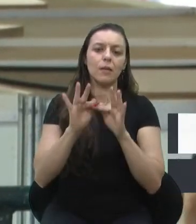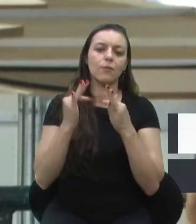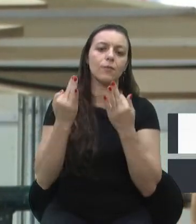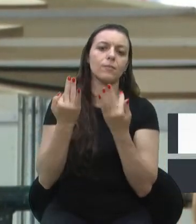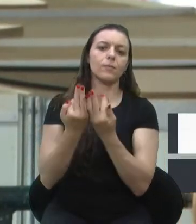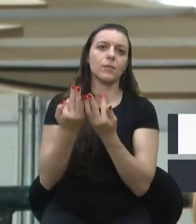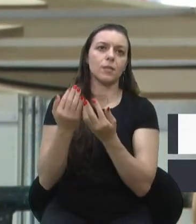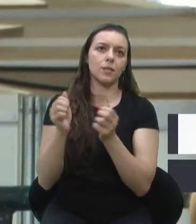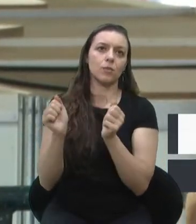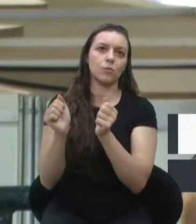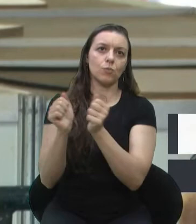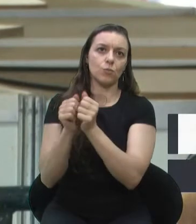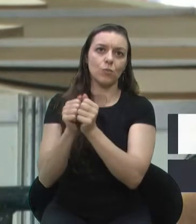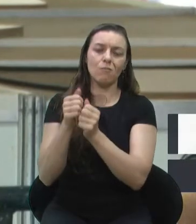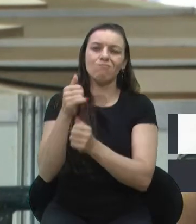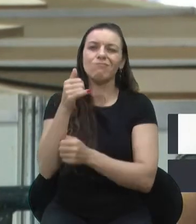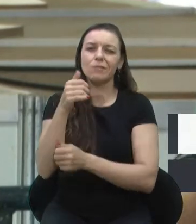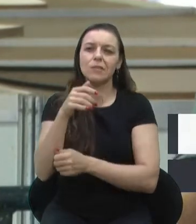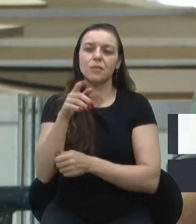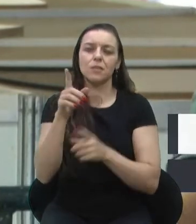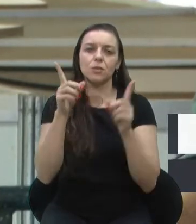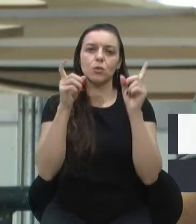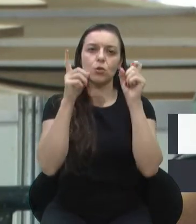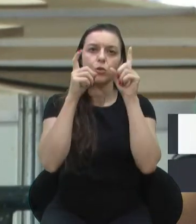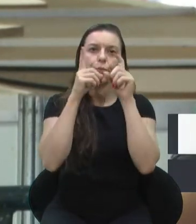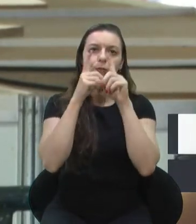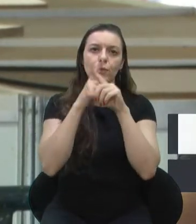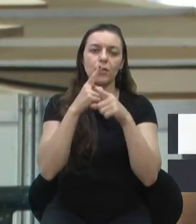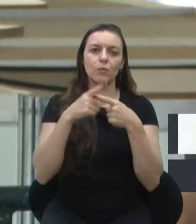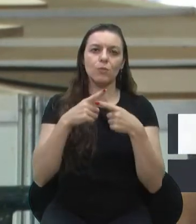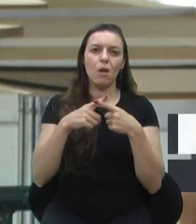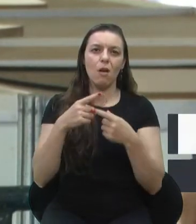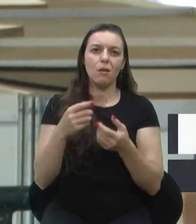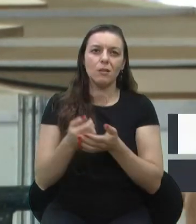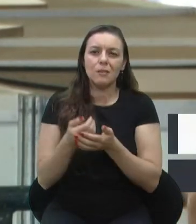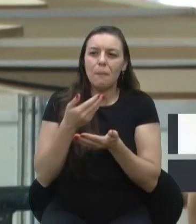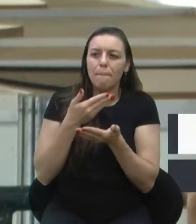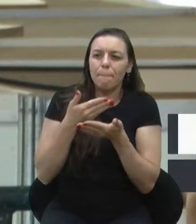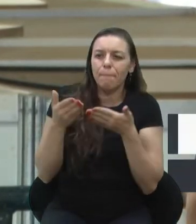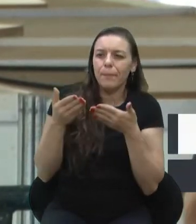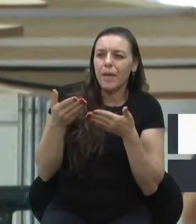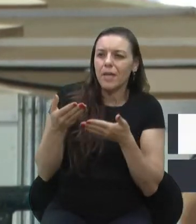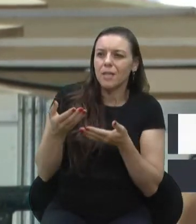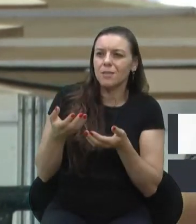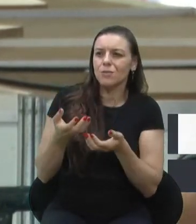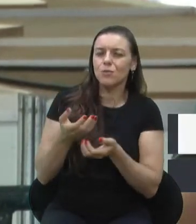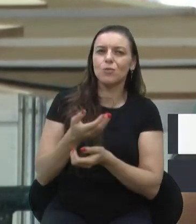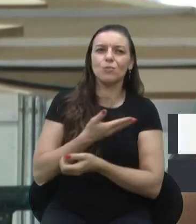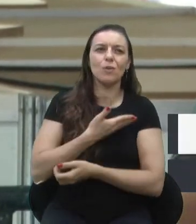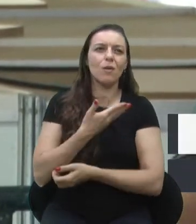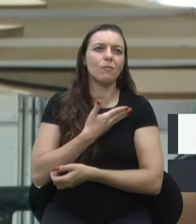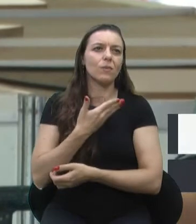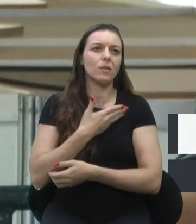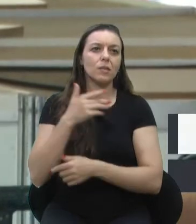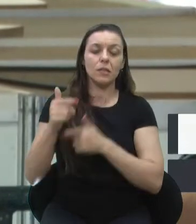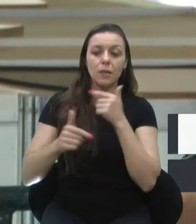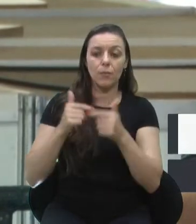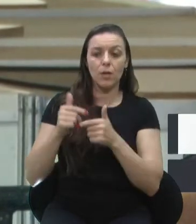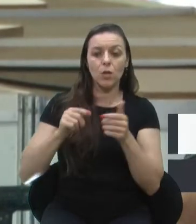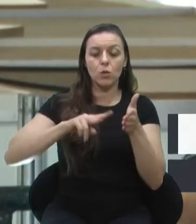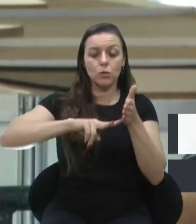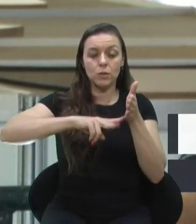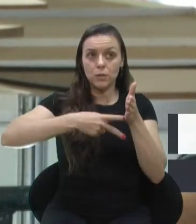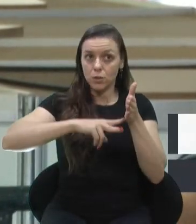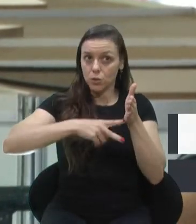sabe que nessa hora é difícil, né? Que se perde um grande amigo, então trabalhou com nós no Sindicato Metalúrgico